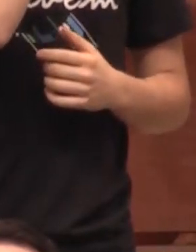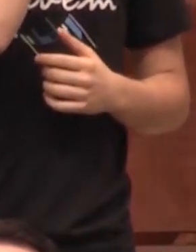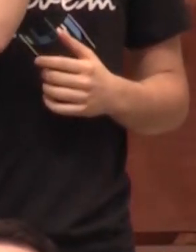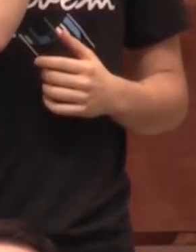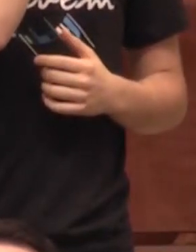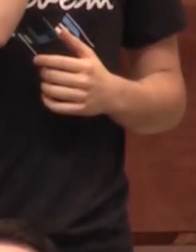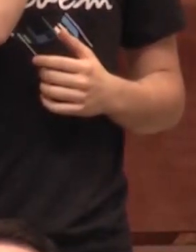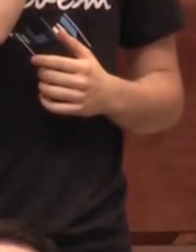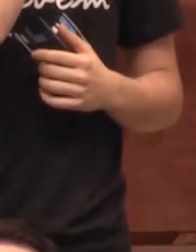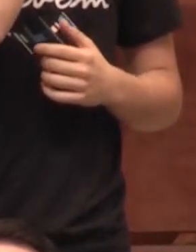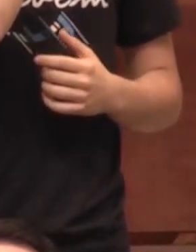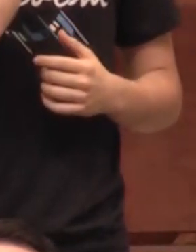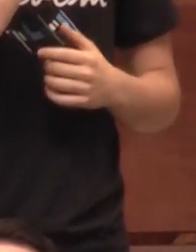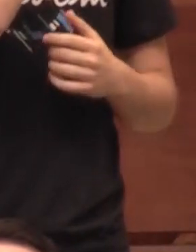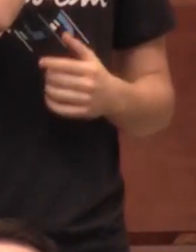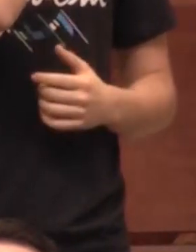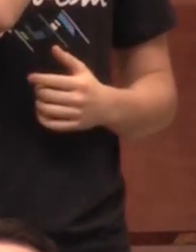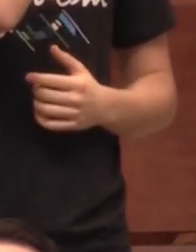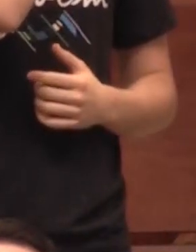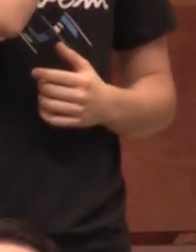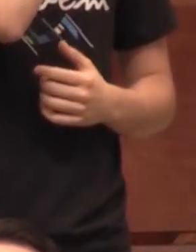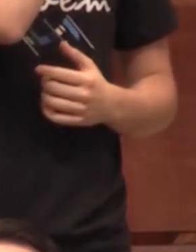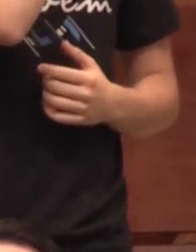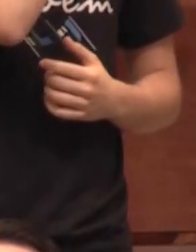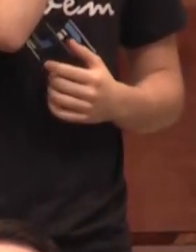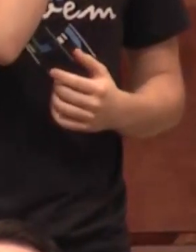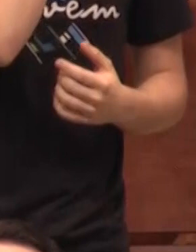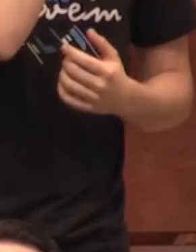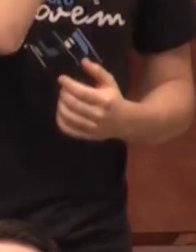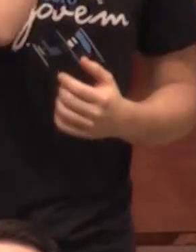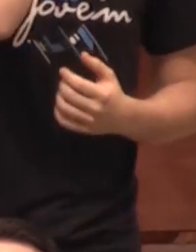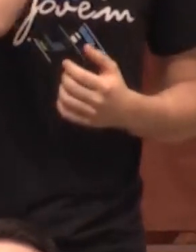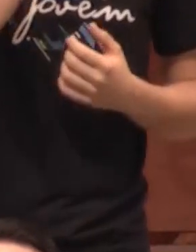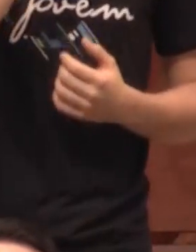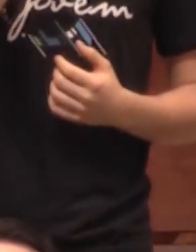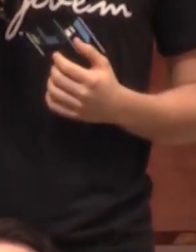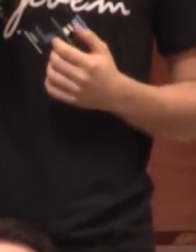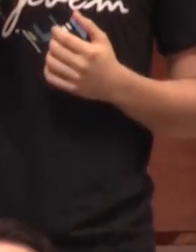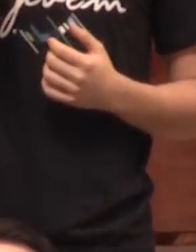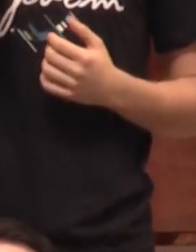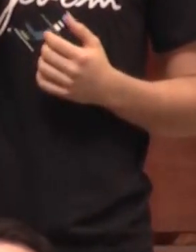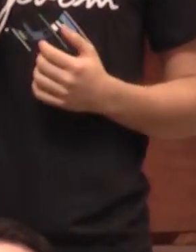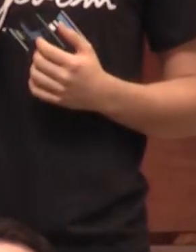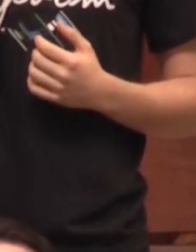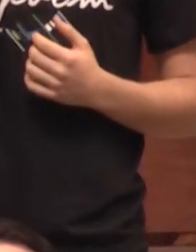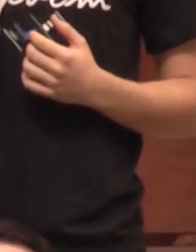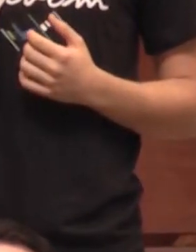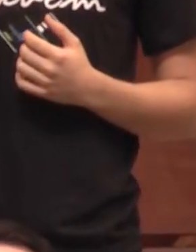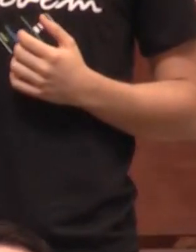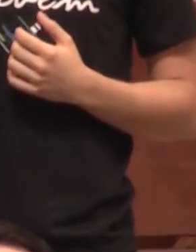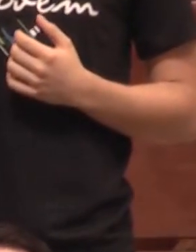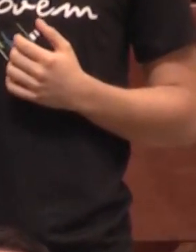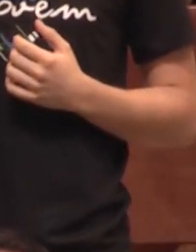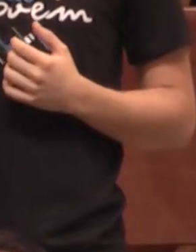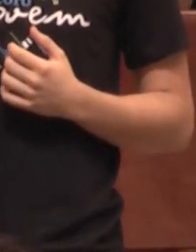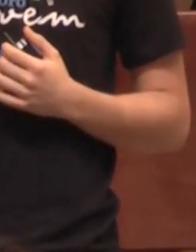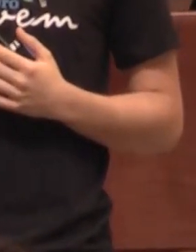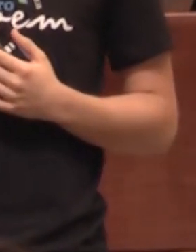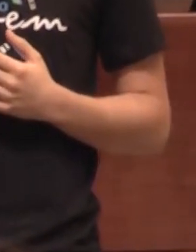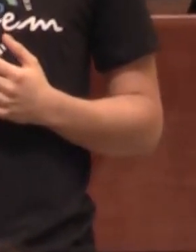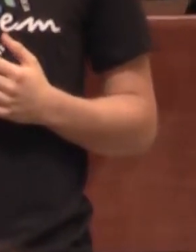só a ti adoro, meu Senhor.